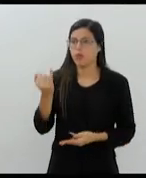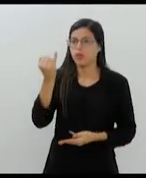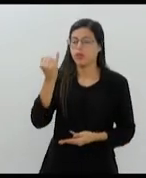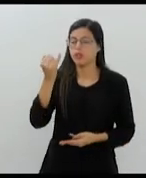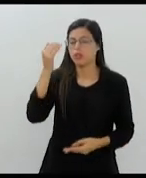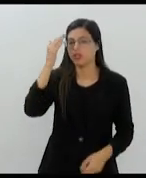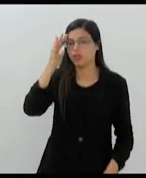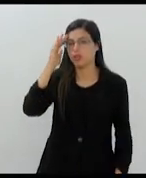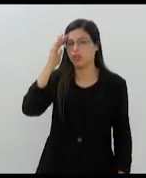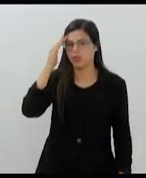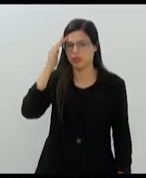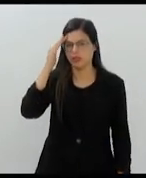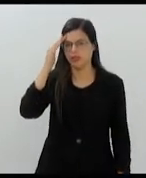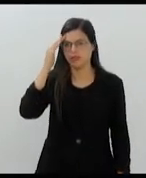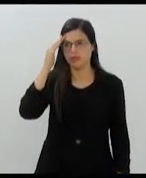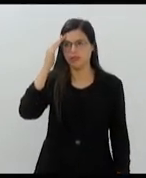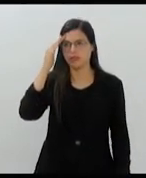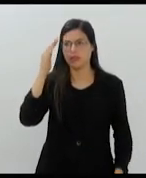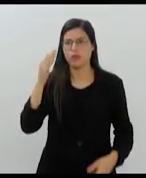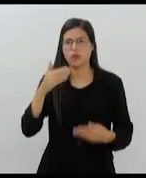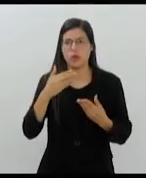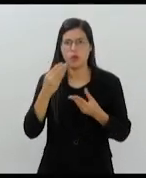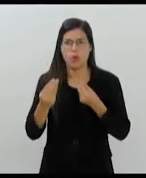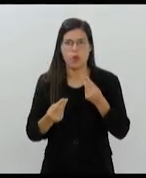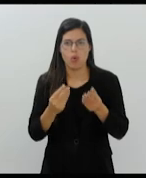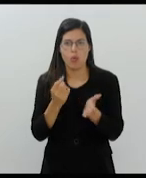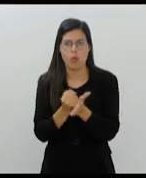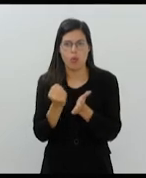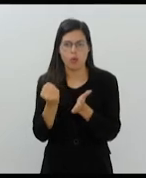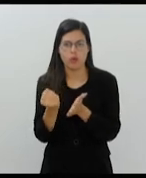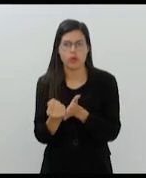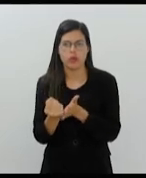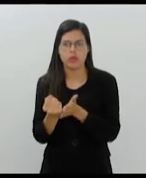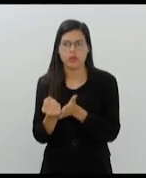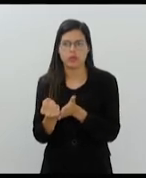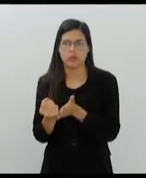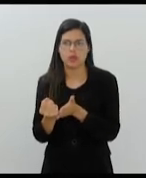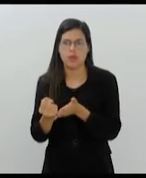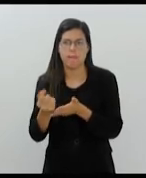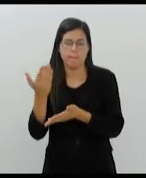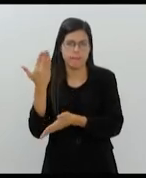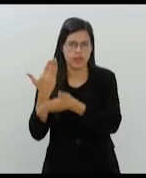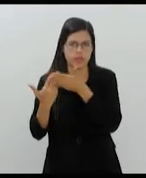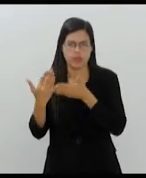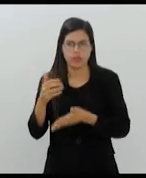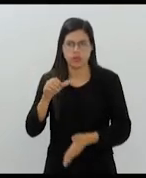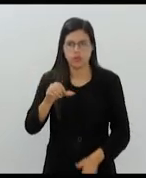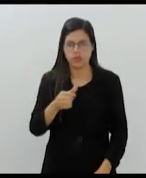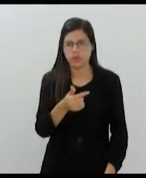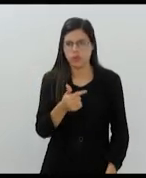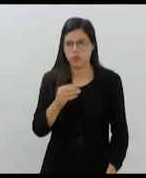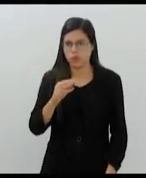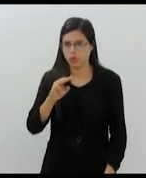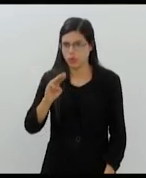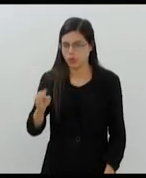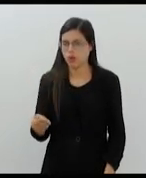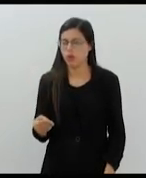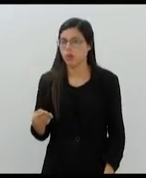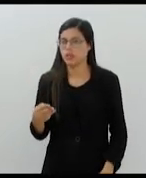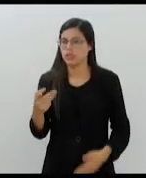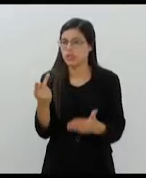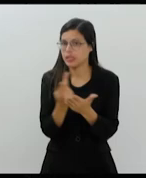entender como essa contratação anterior de 92 milhões, considerada